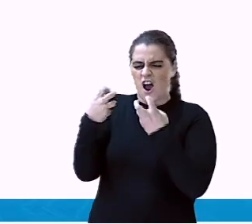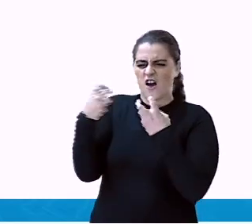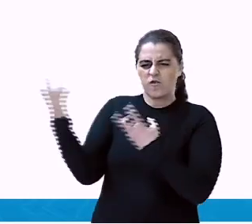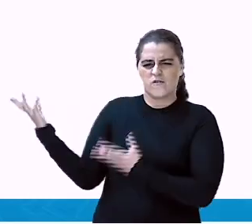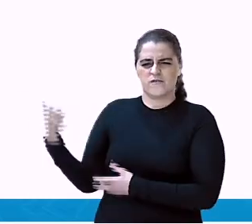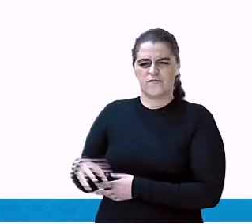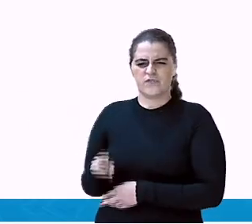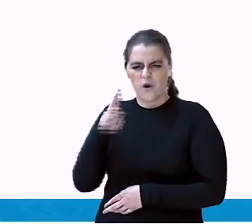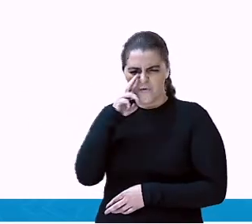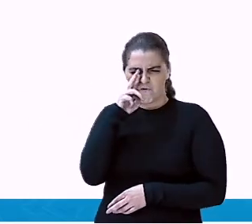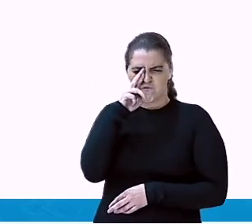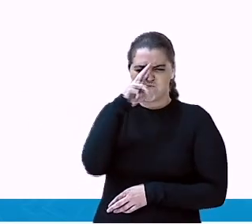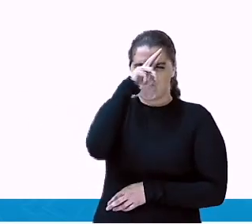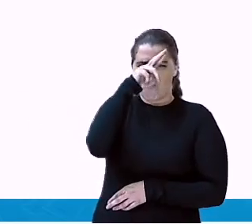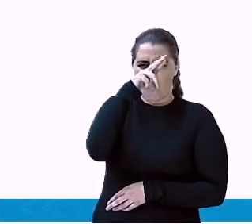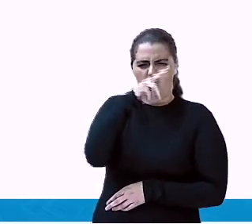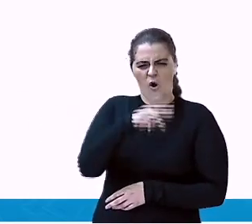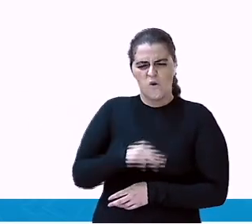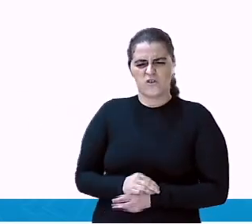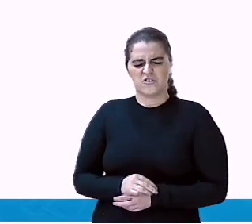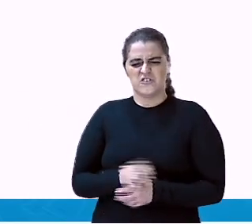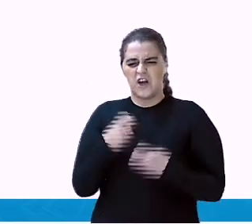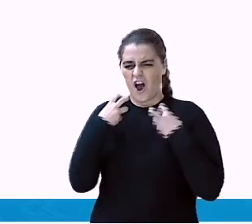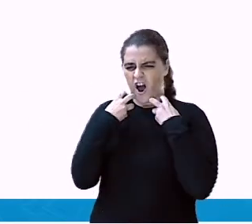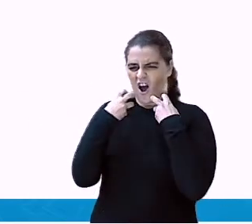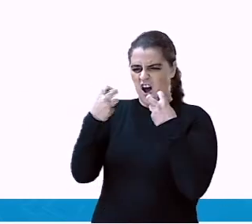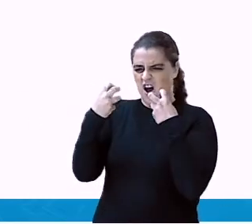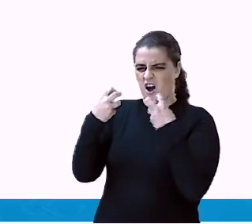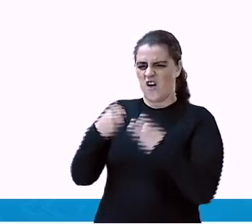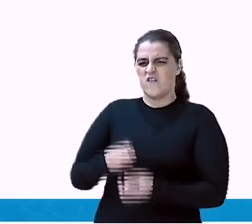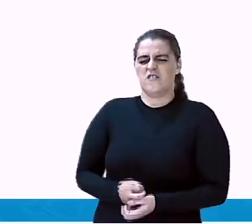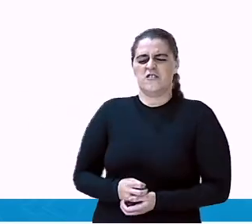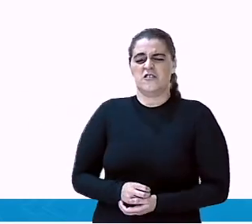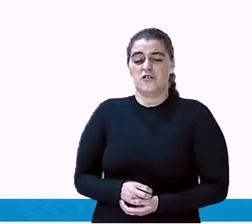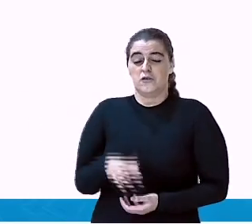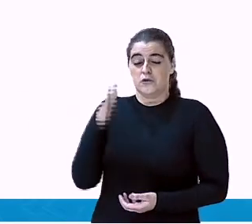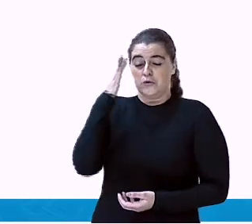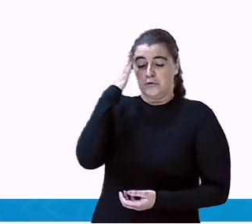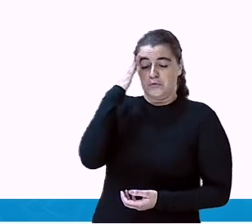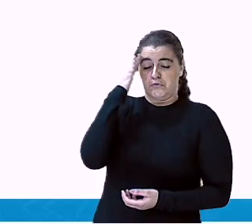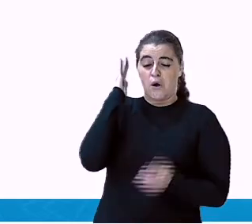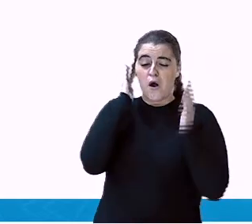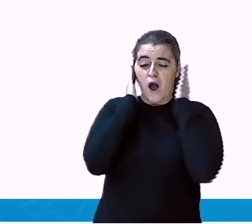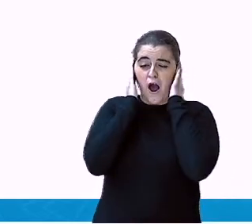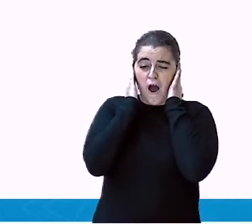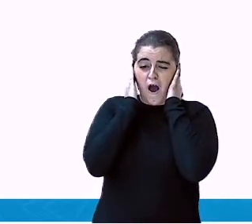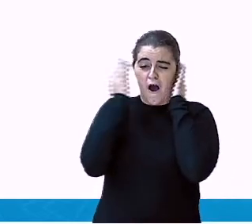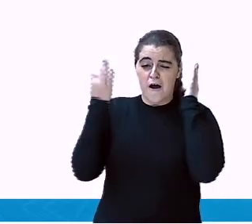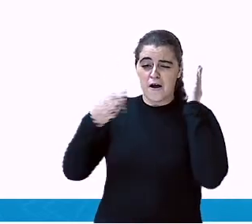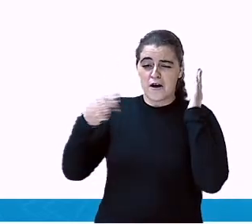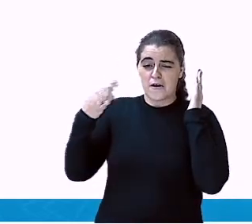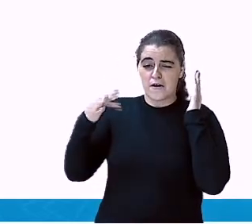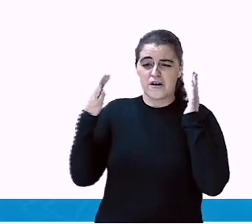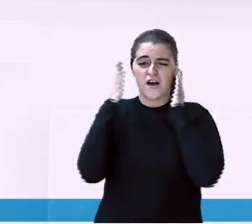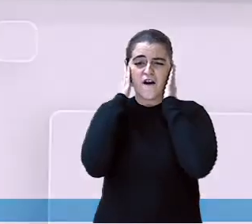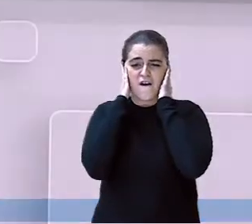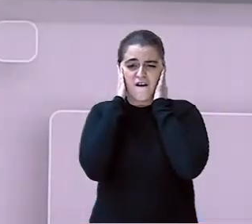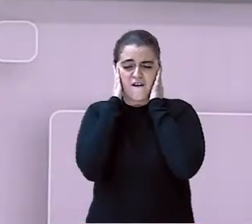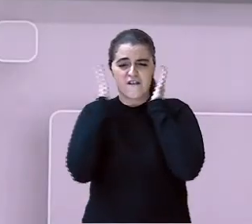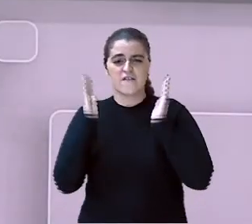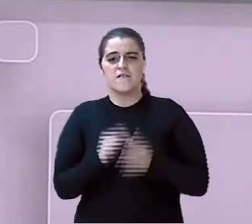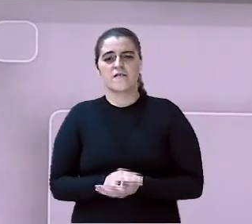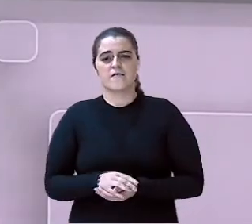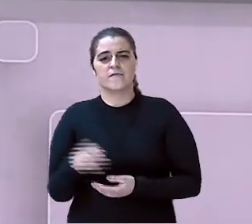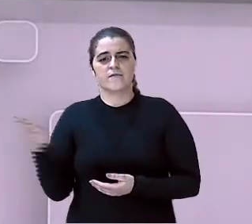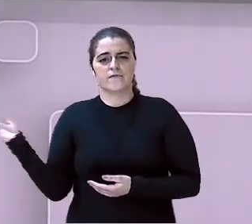outra. Deve ter sido muito forte o grito dela, né? Que a bichinha ficou até com o ouvido tampado assim, ó, a cabeça até doeu, coitada. E